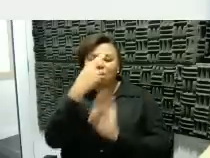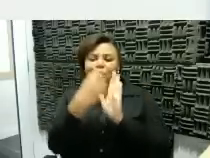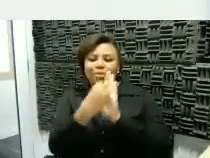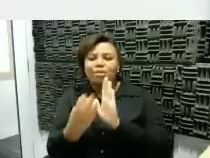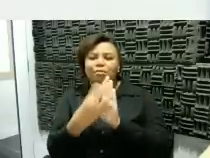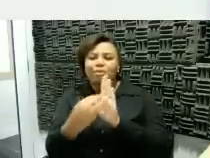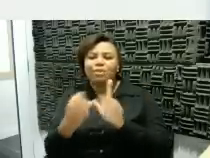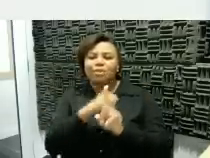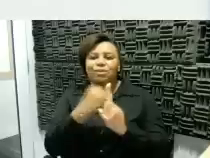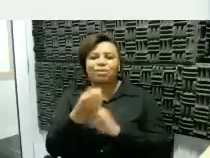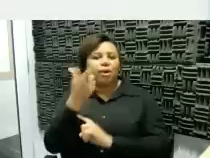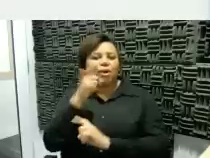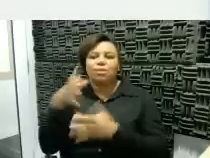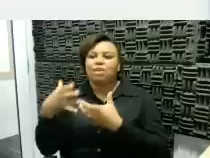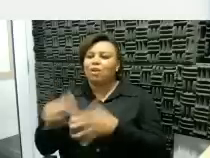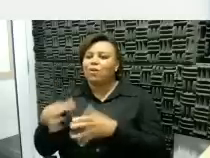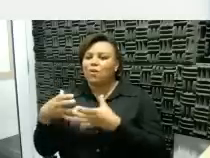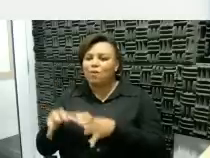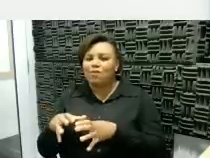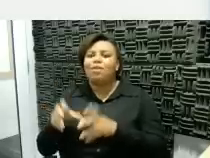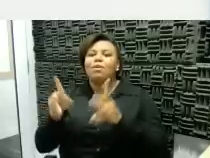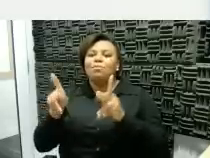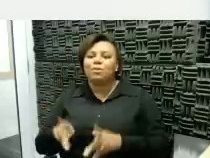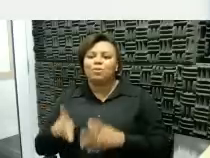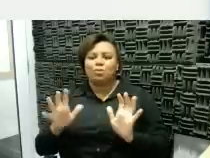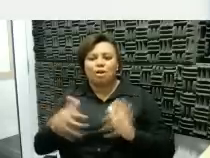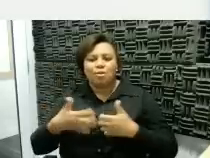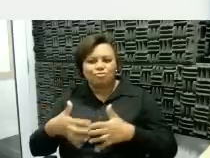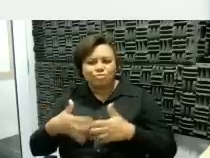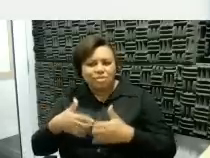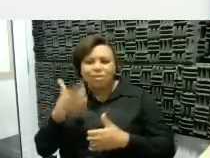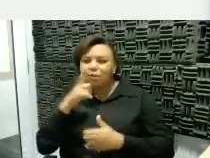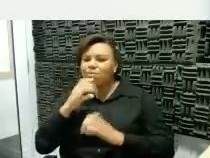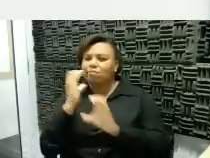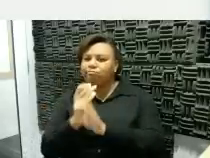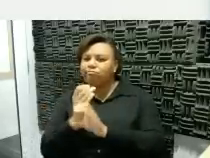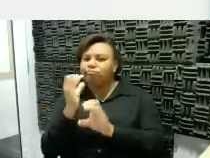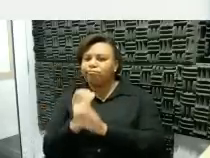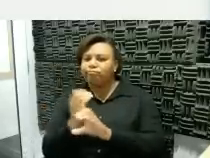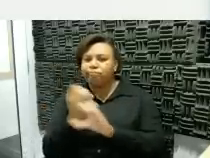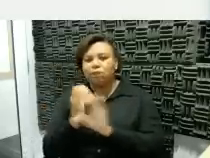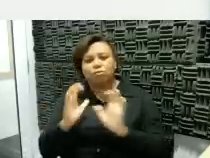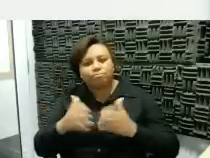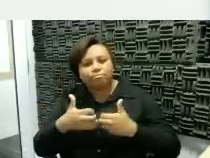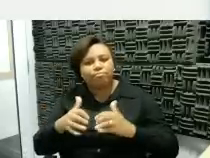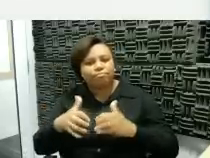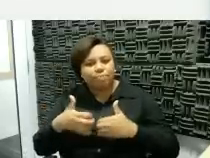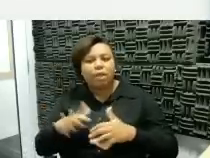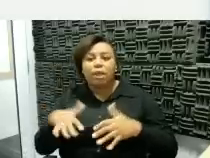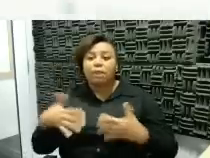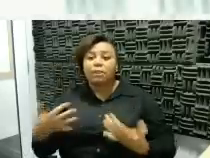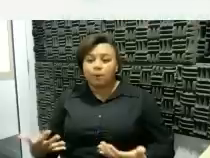consegue se comunicar com as pessoas com autismo né então o Boaventura de Souza